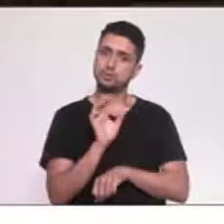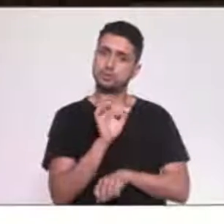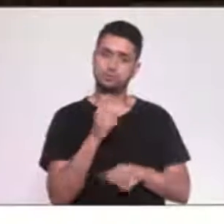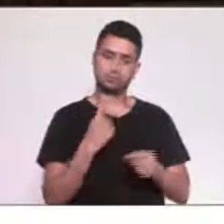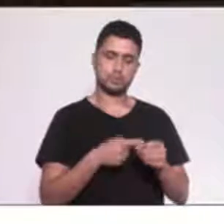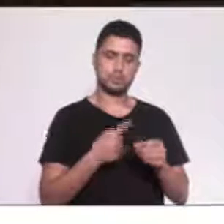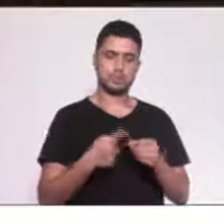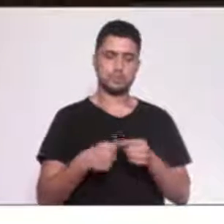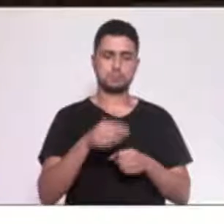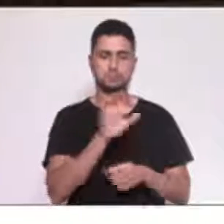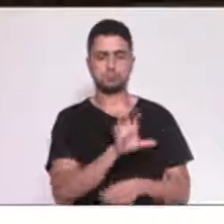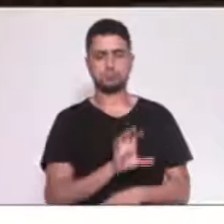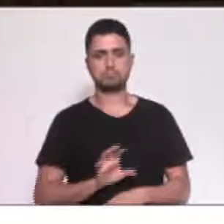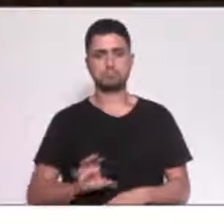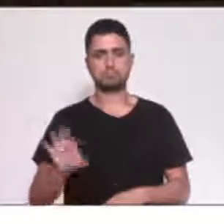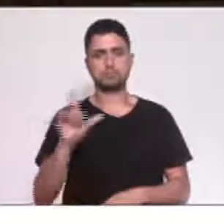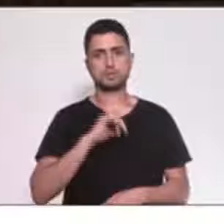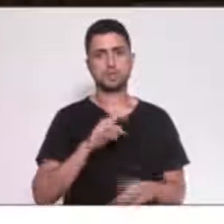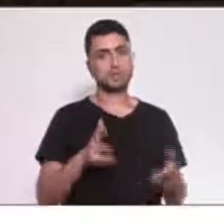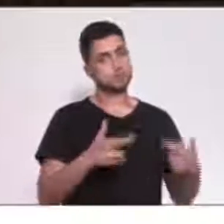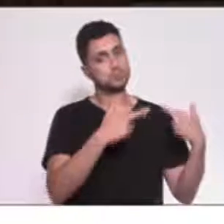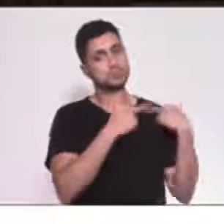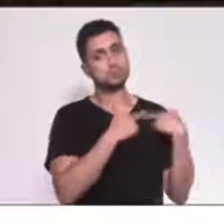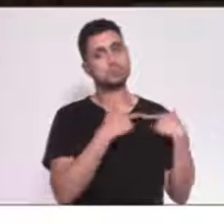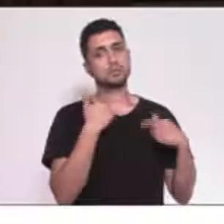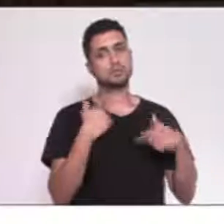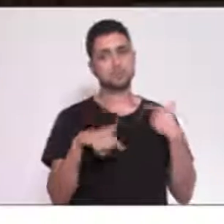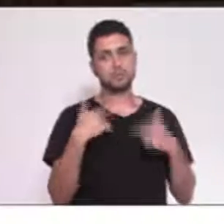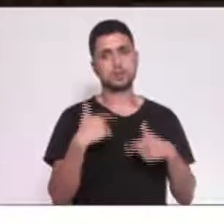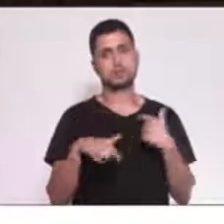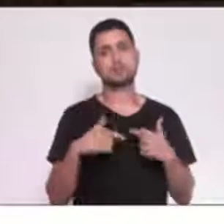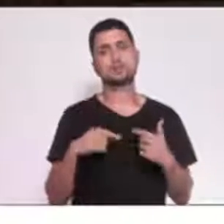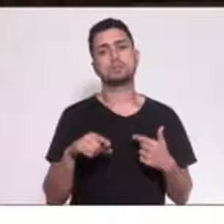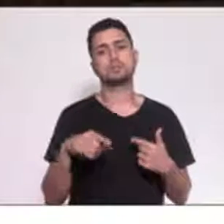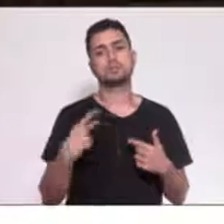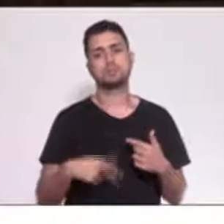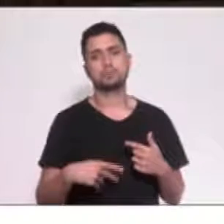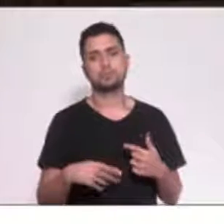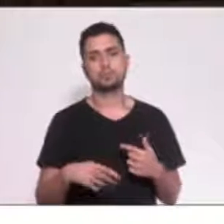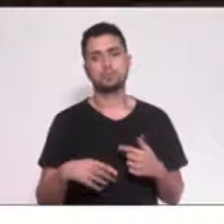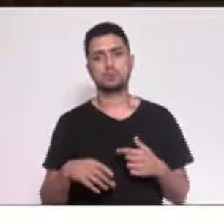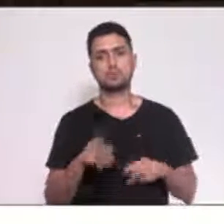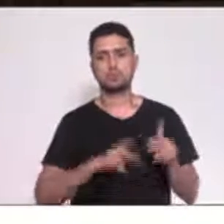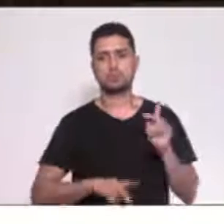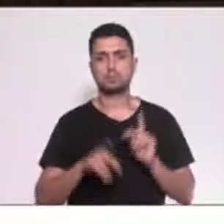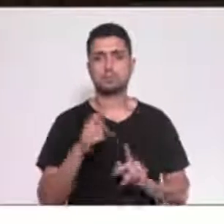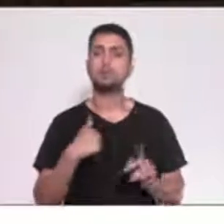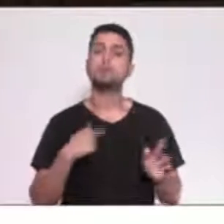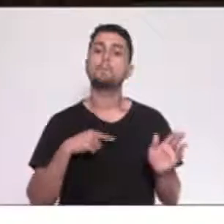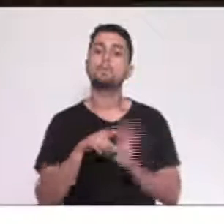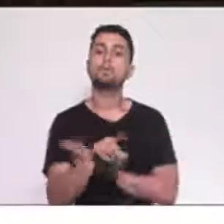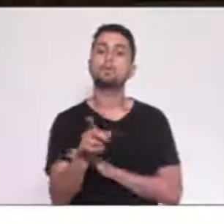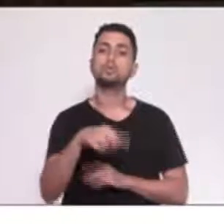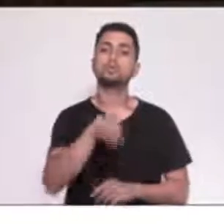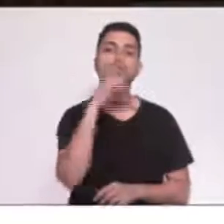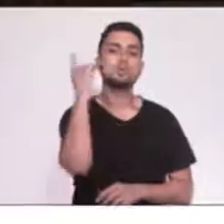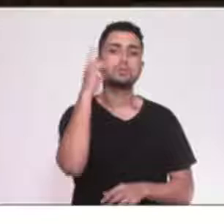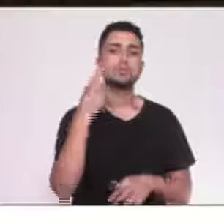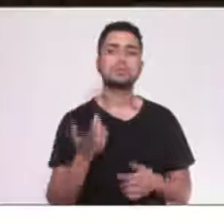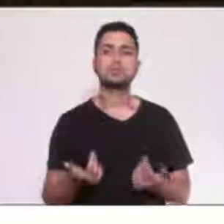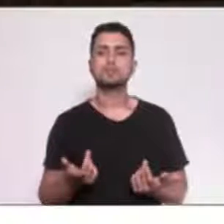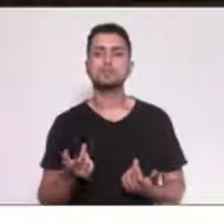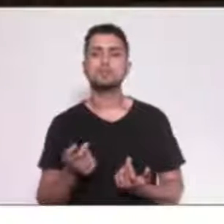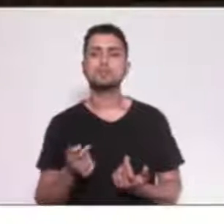mais têm responsabilidade na prestação de serviços básicos para a população. Eu pergunto aos deputados e às deputadas, quem